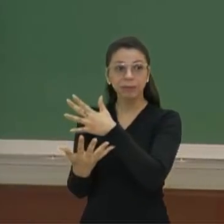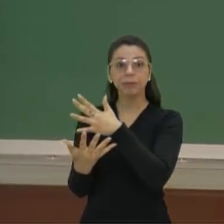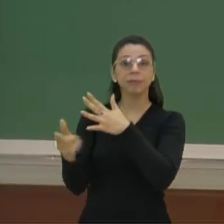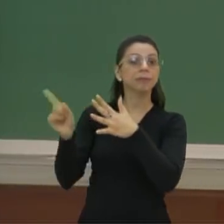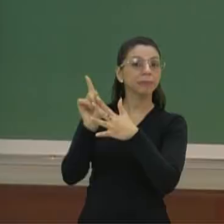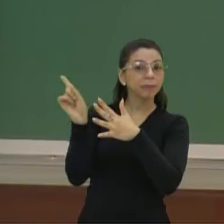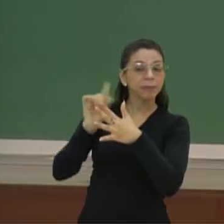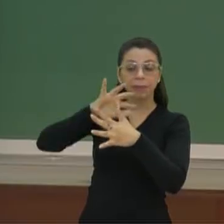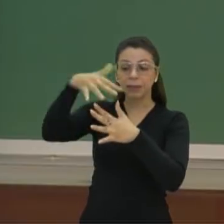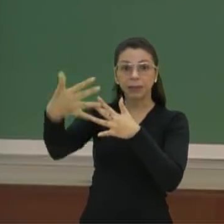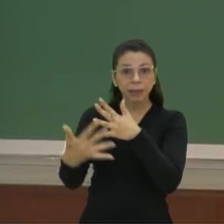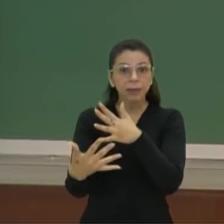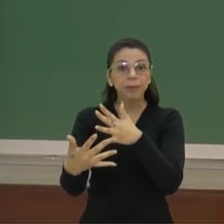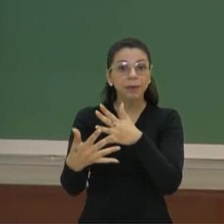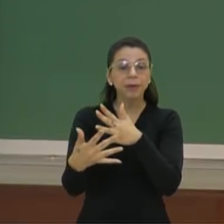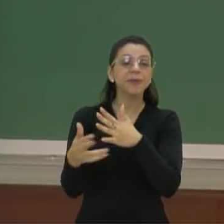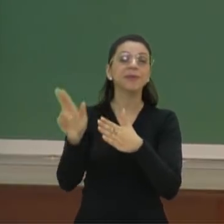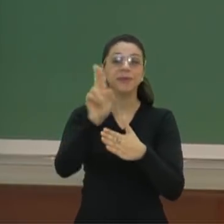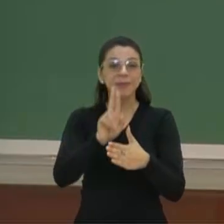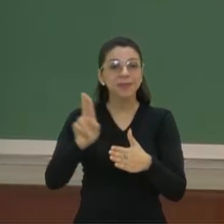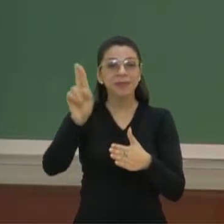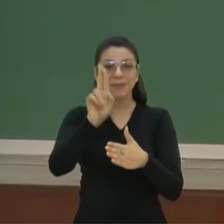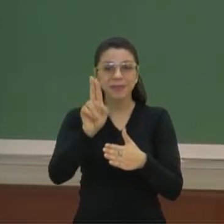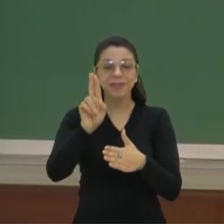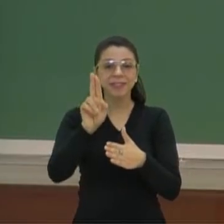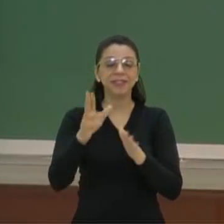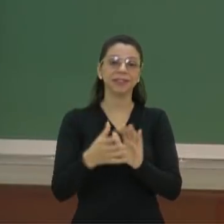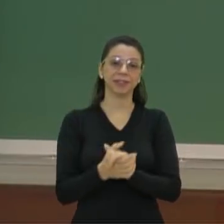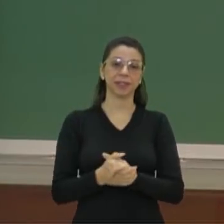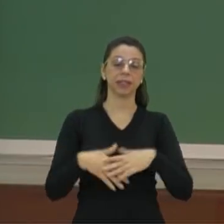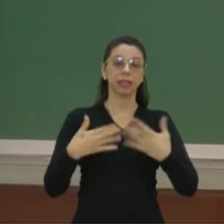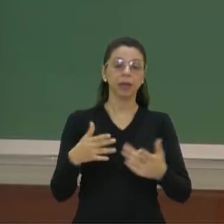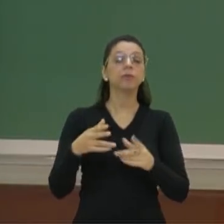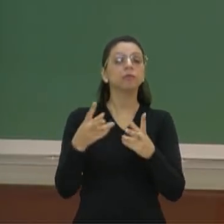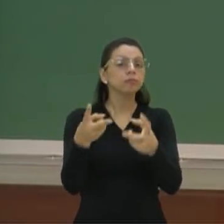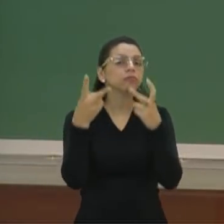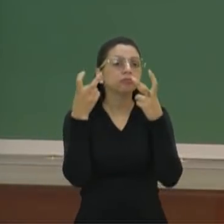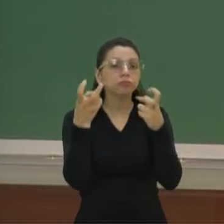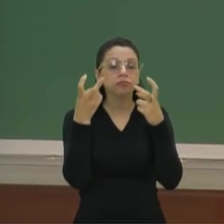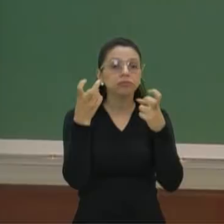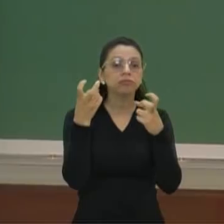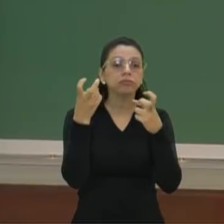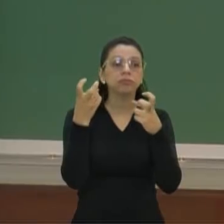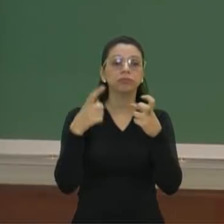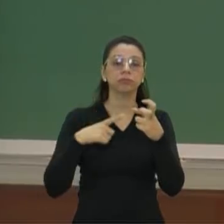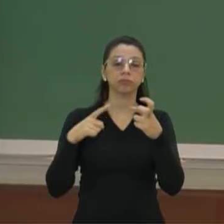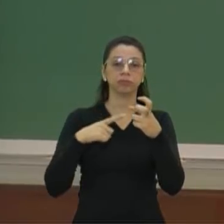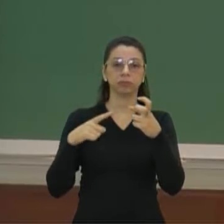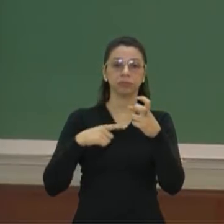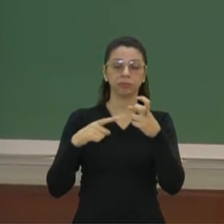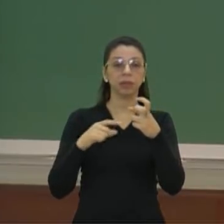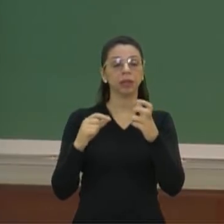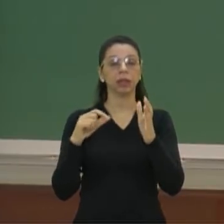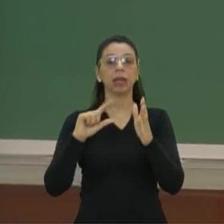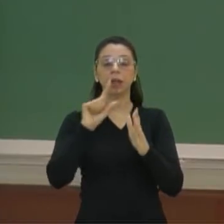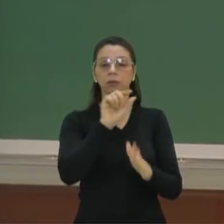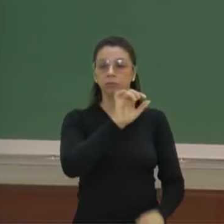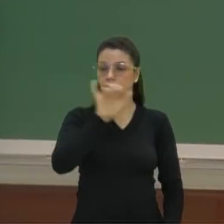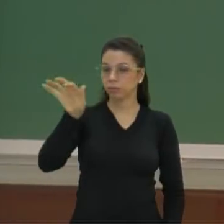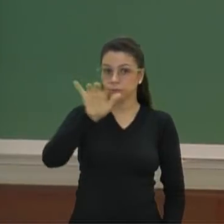material, pela linguagem que eles usam. Então, se vocês repararem, aqui nós temos símbolos,